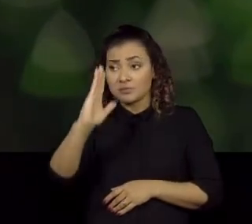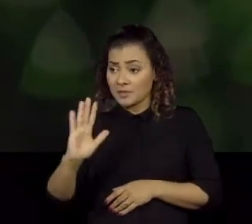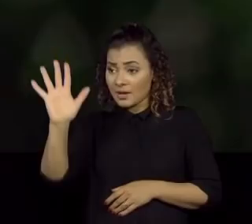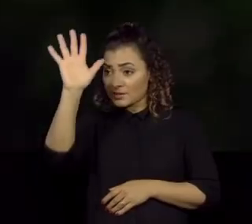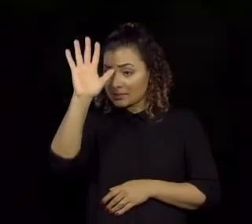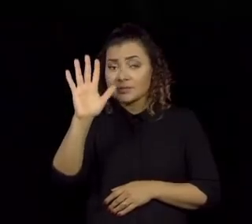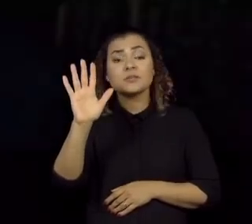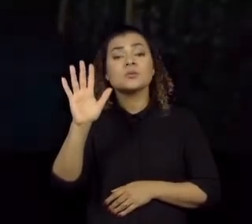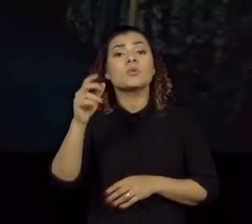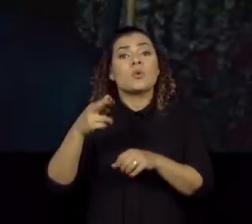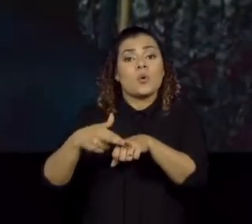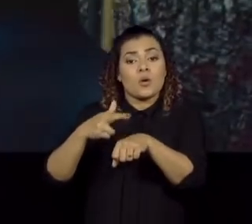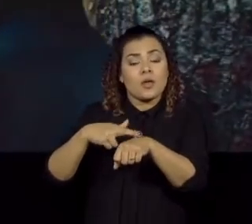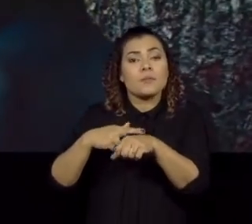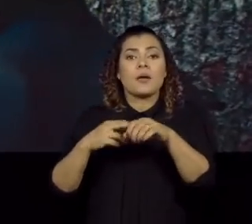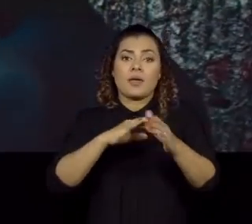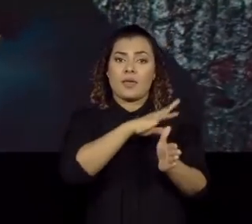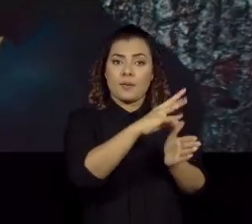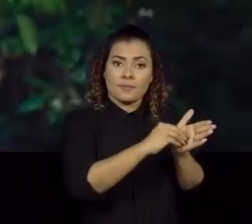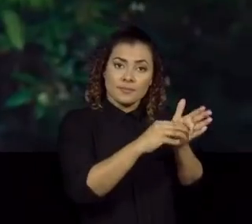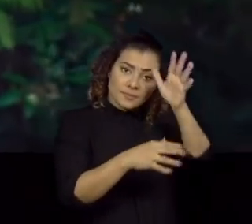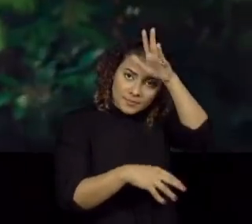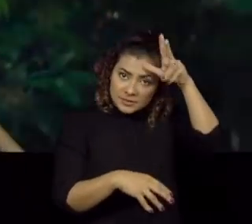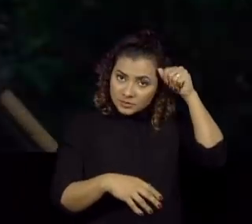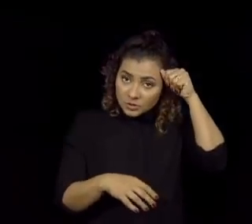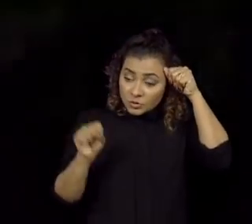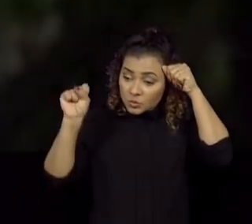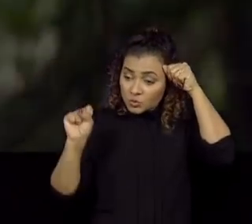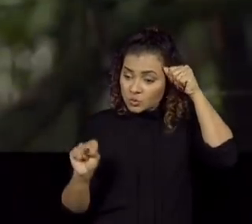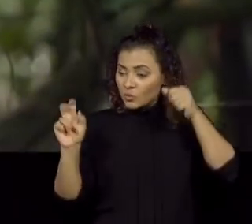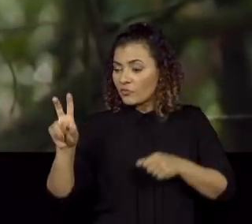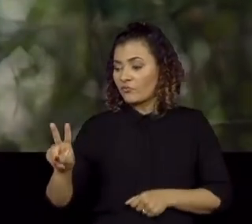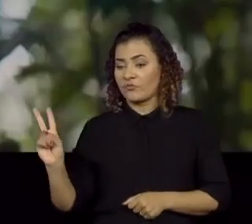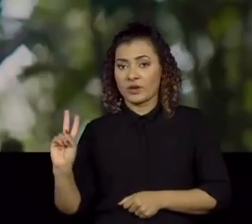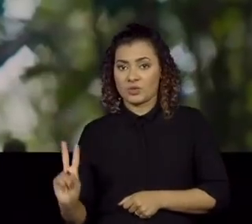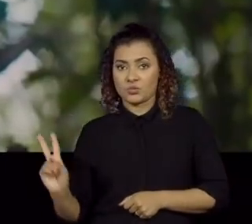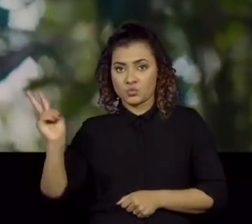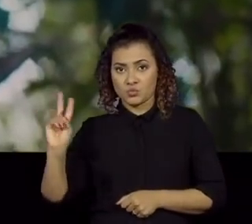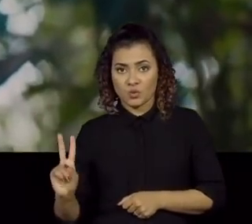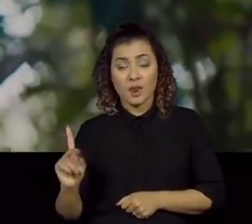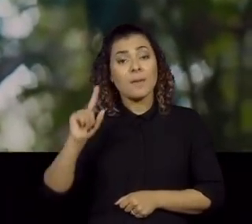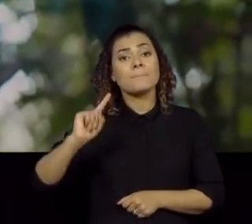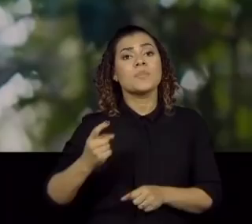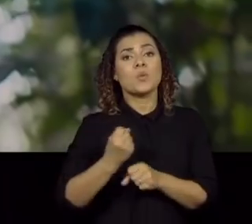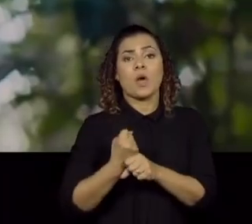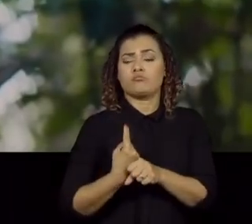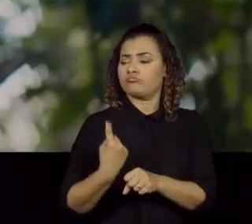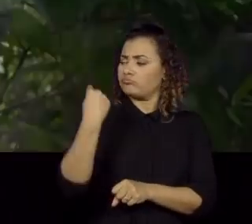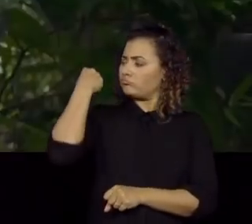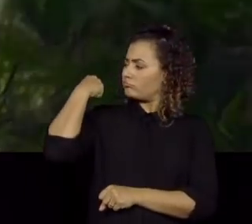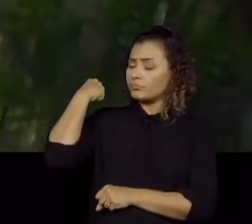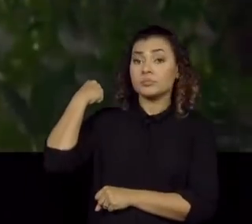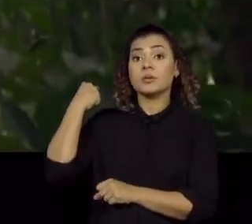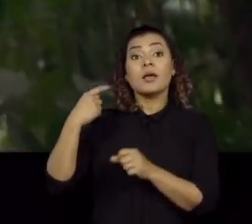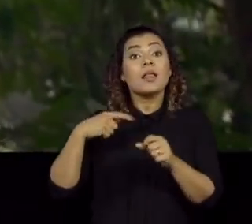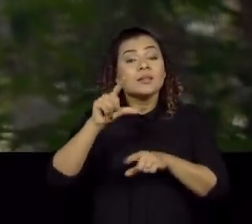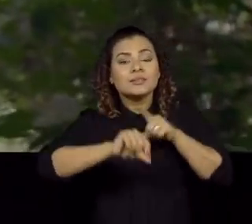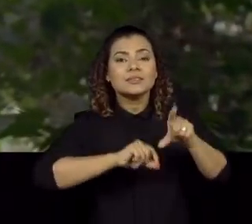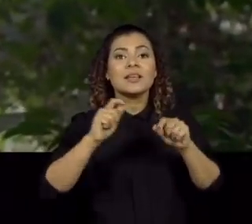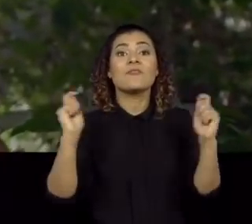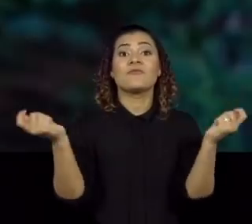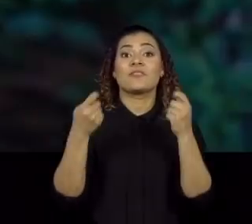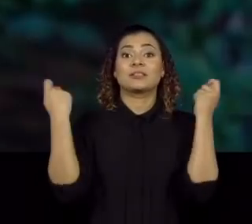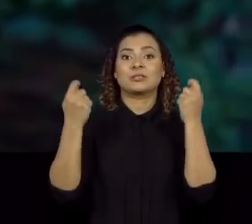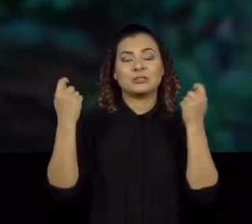nos estados de Roraima e Amazonas, e o sul da Venezuela há mais de 1000 anos. Selecionado para o Festival de